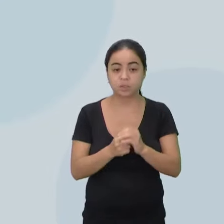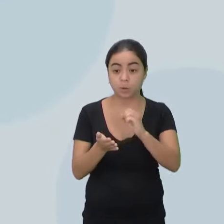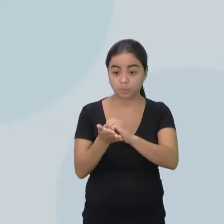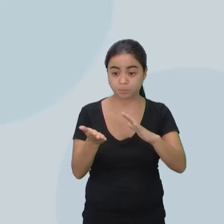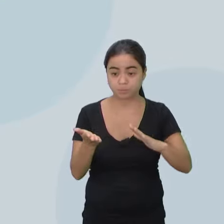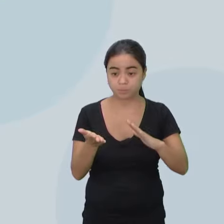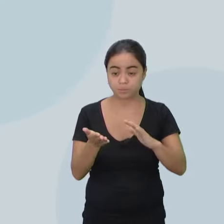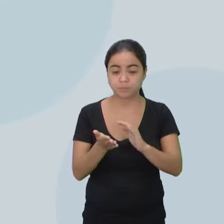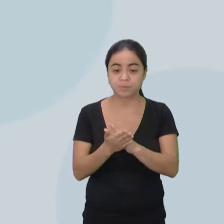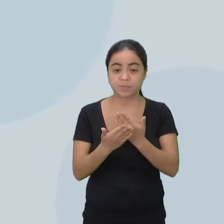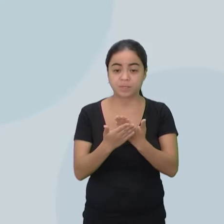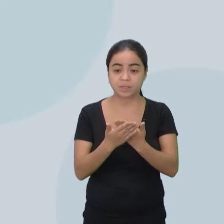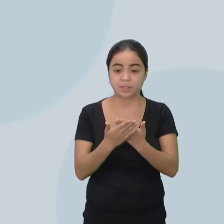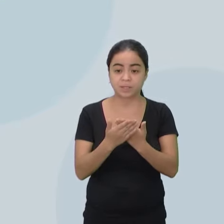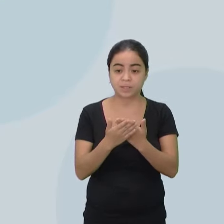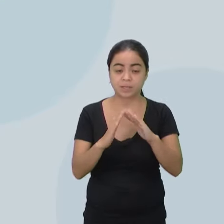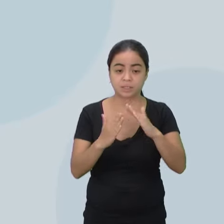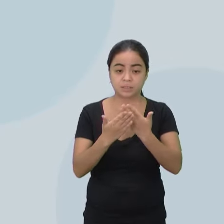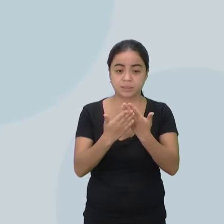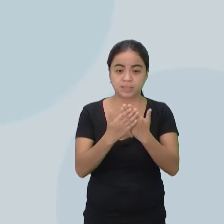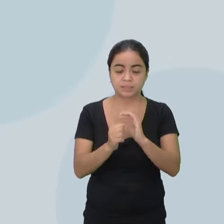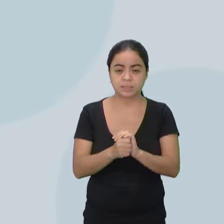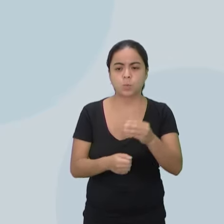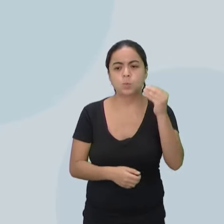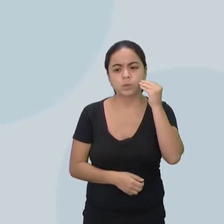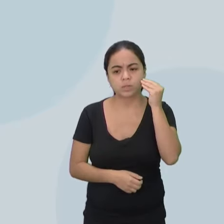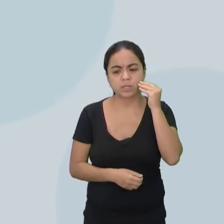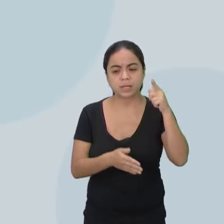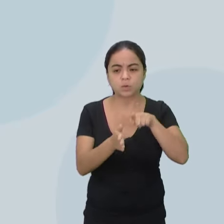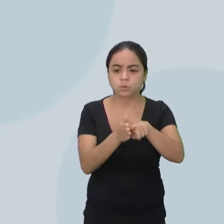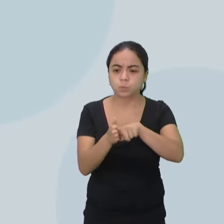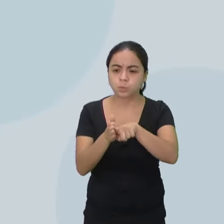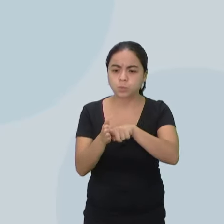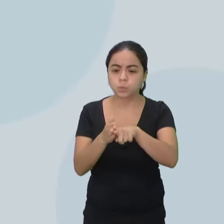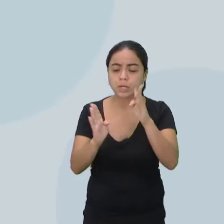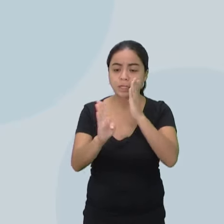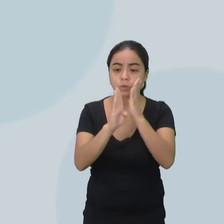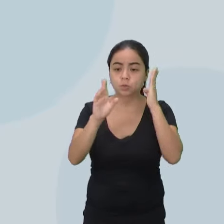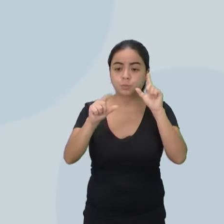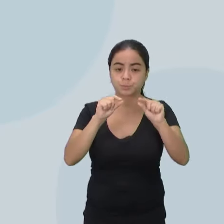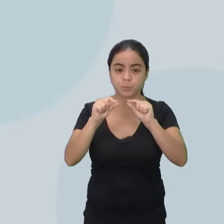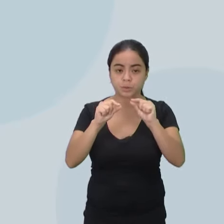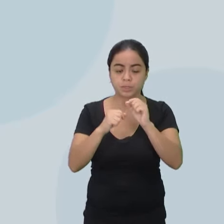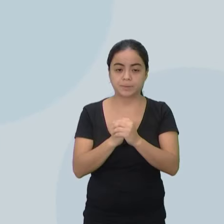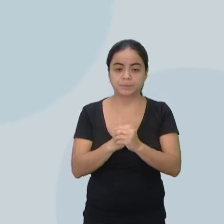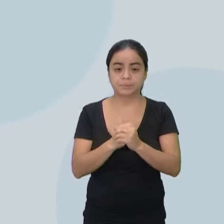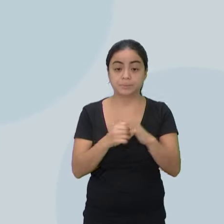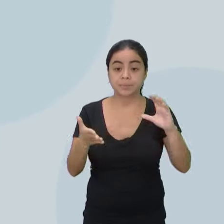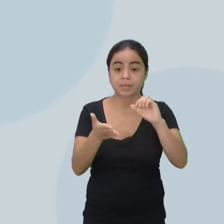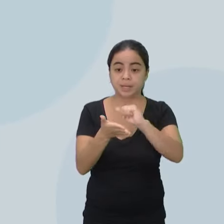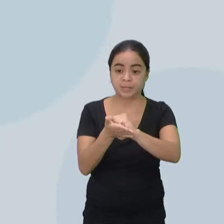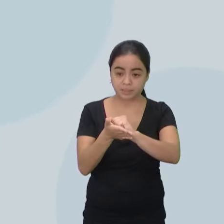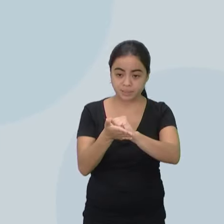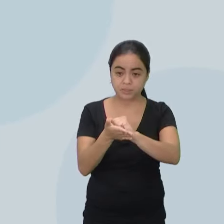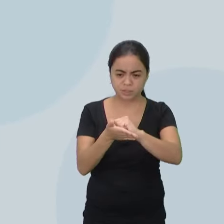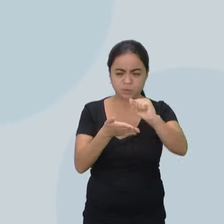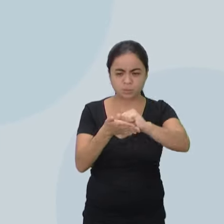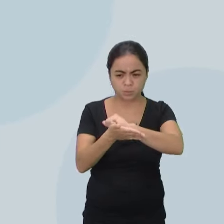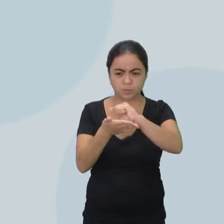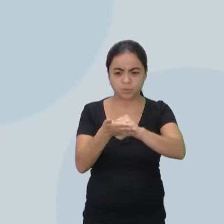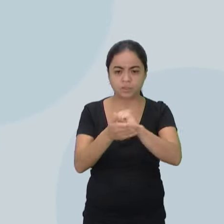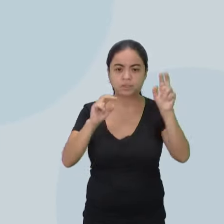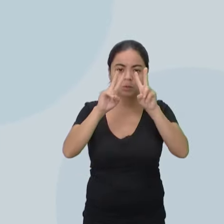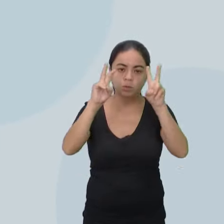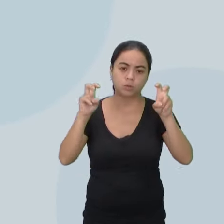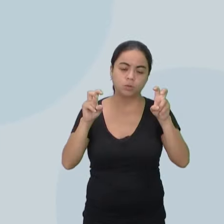ó. Tentem então mexer, né, fazer pesquisas aí e descobrir o seguinte, ó. Registre, né, faça anotações